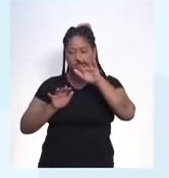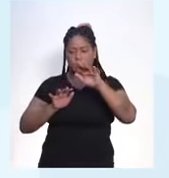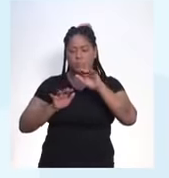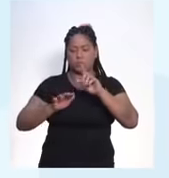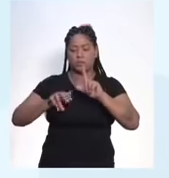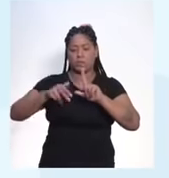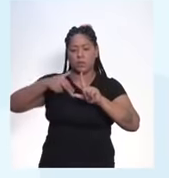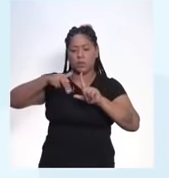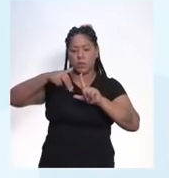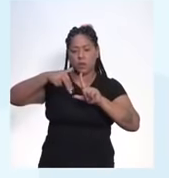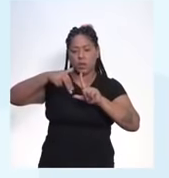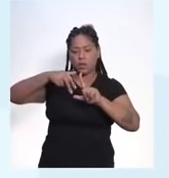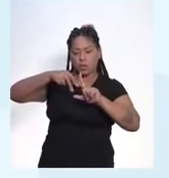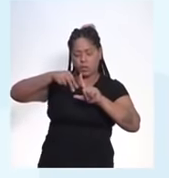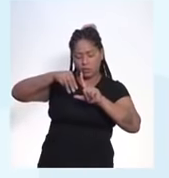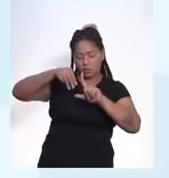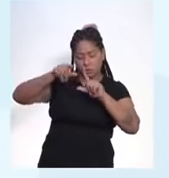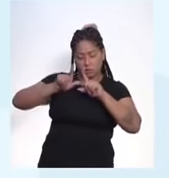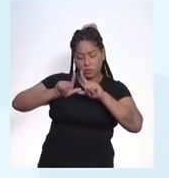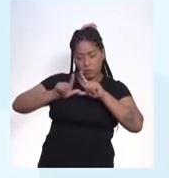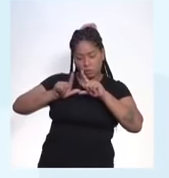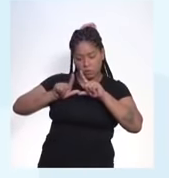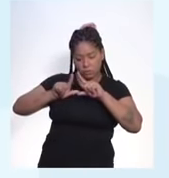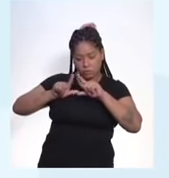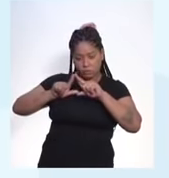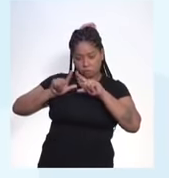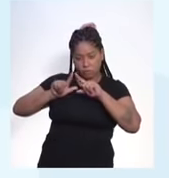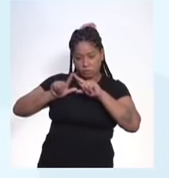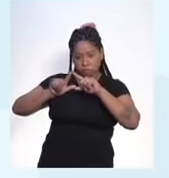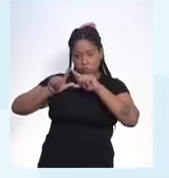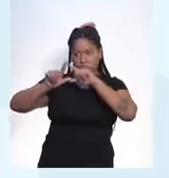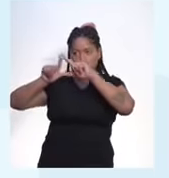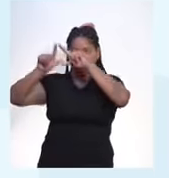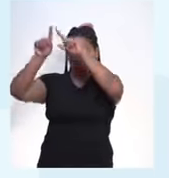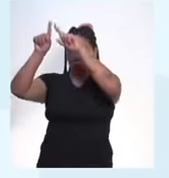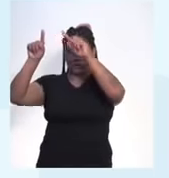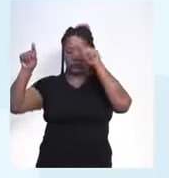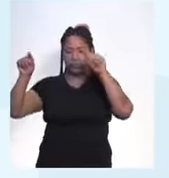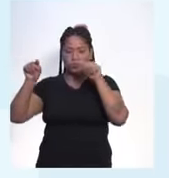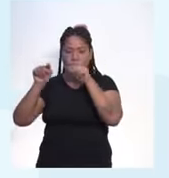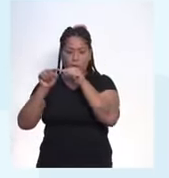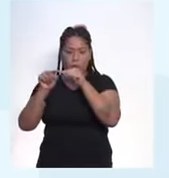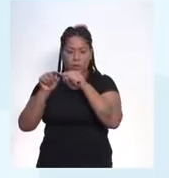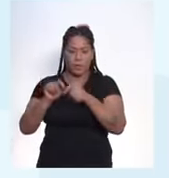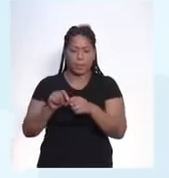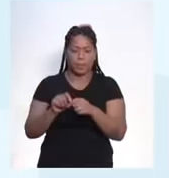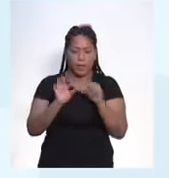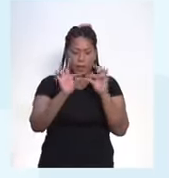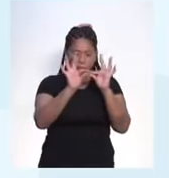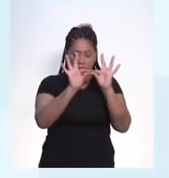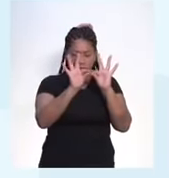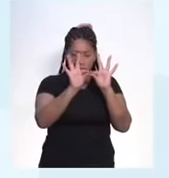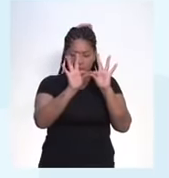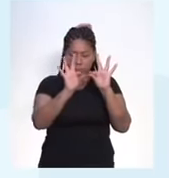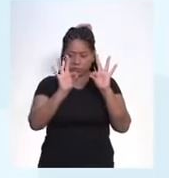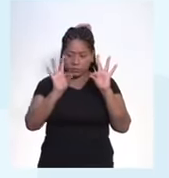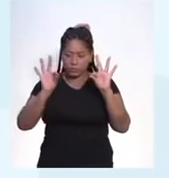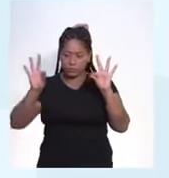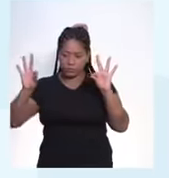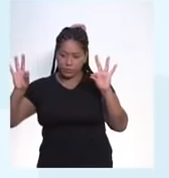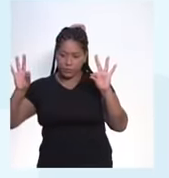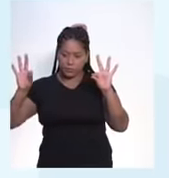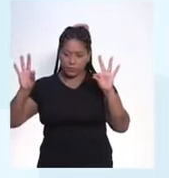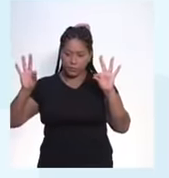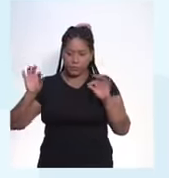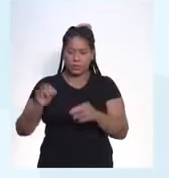ele sobe olha que legal né É e é isso mesmo ele vai na diagonal que uma curiosidade